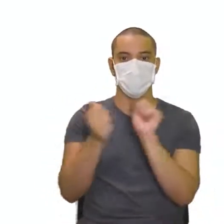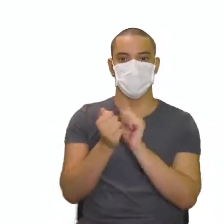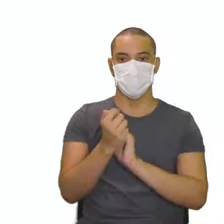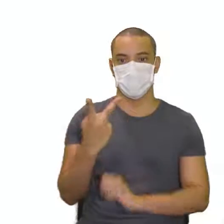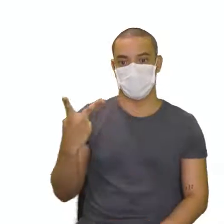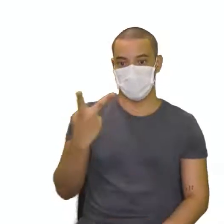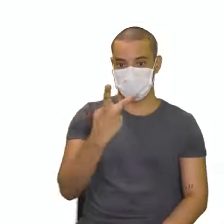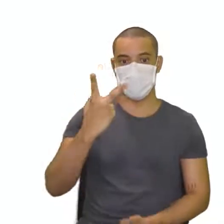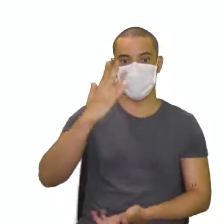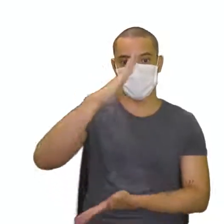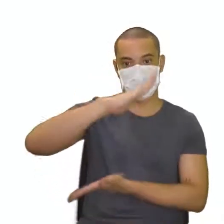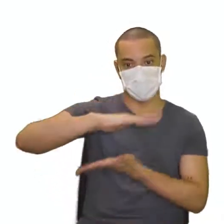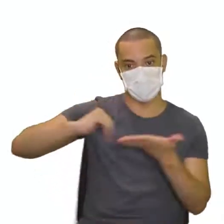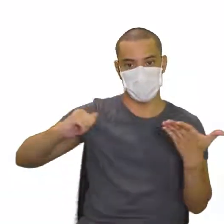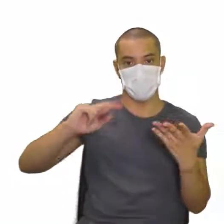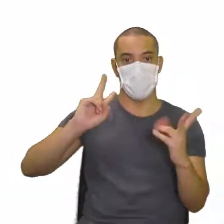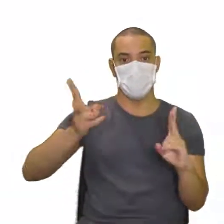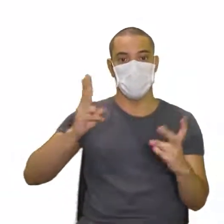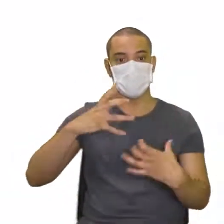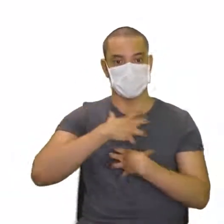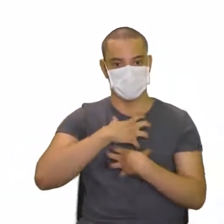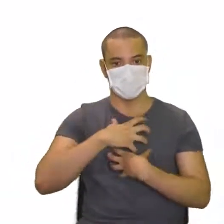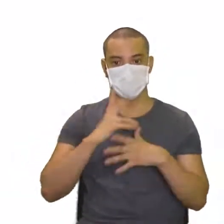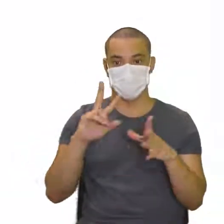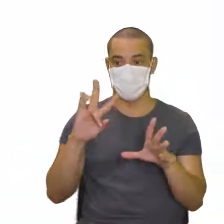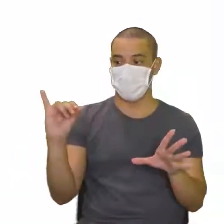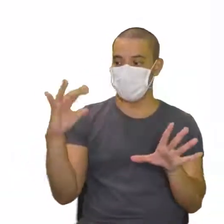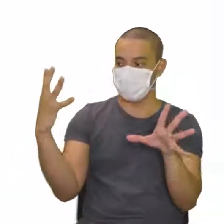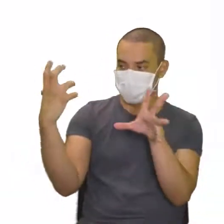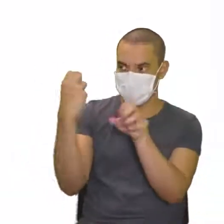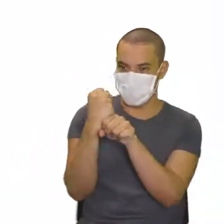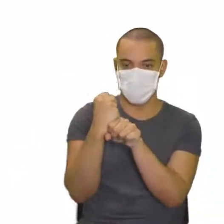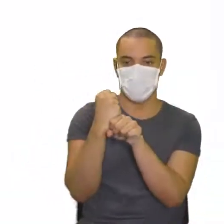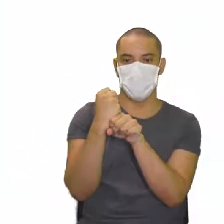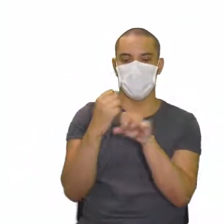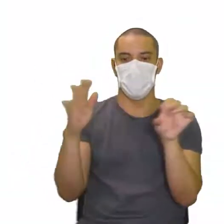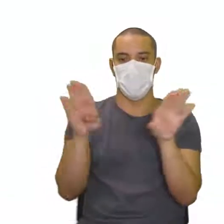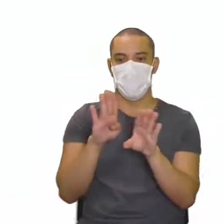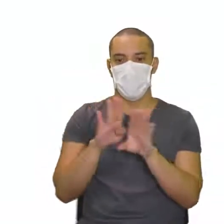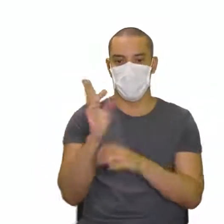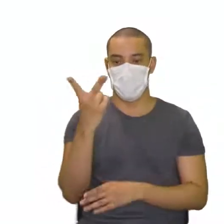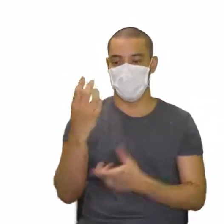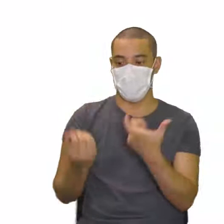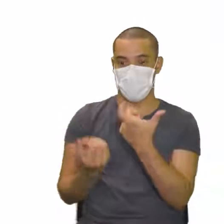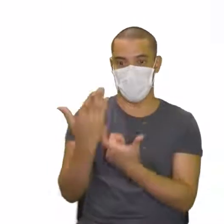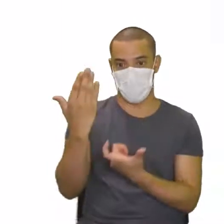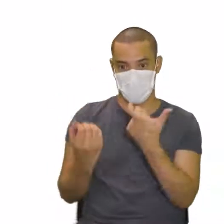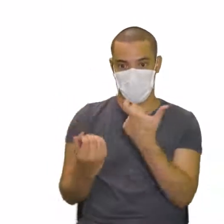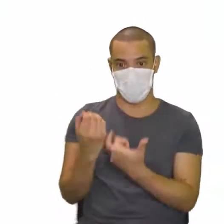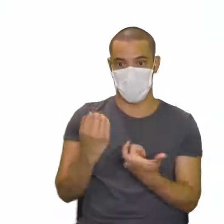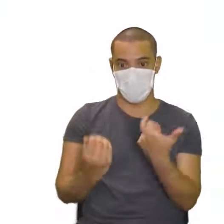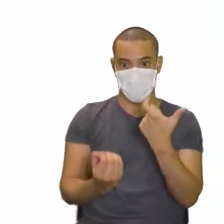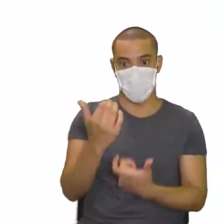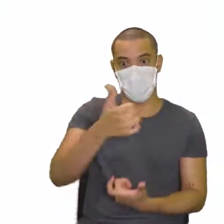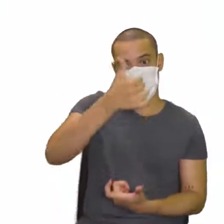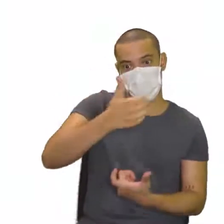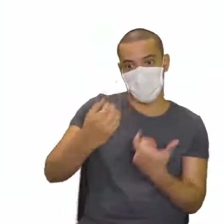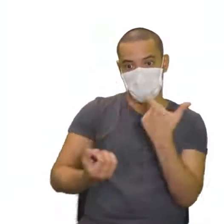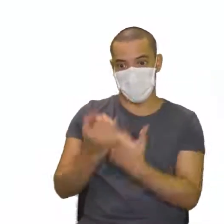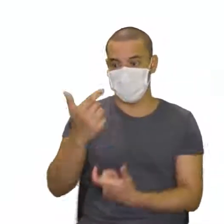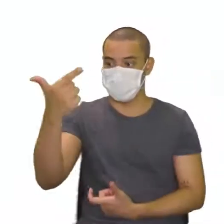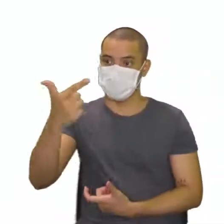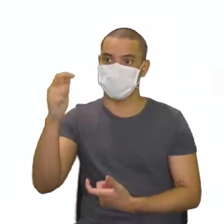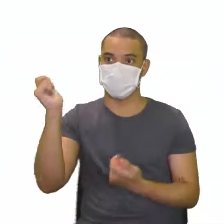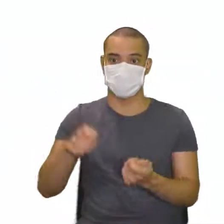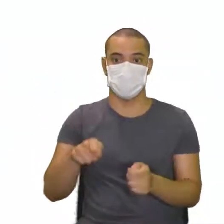estão saindo, o mesmo sentido, soma. E ali, ó, somando as 2 fórmulas, a única coisa que dá para simplificar